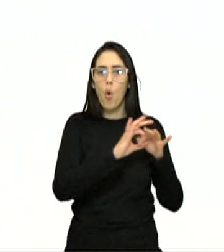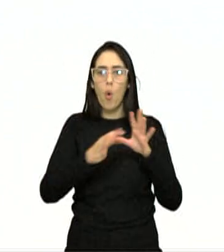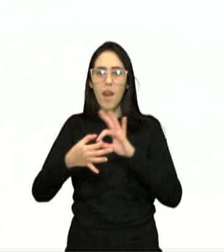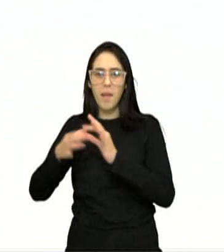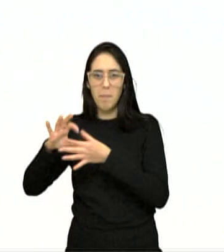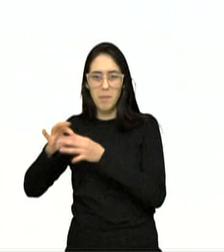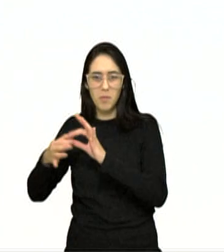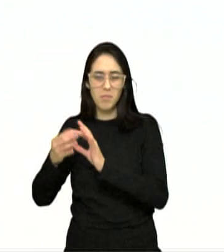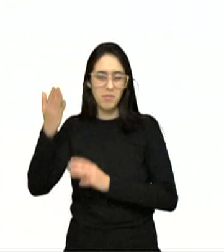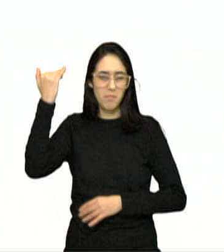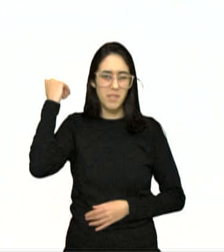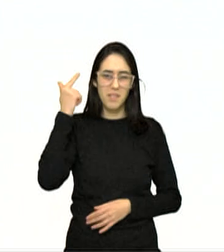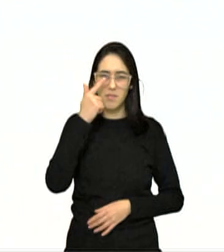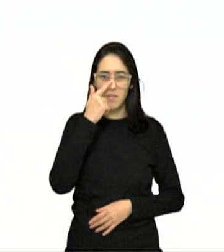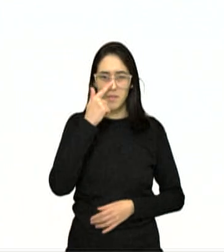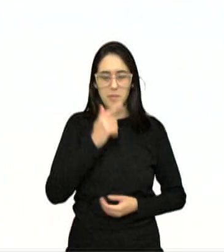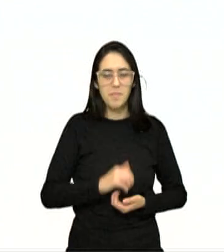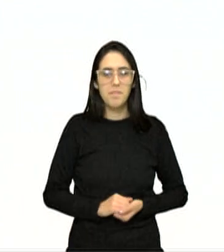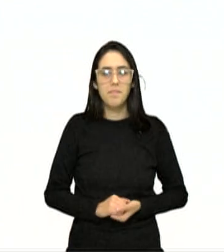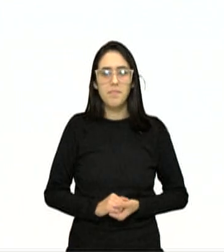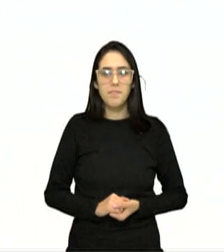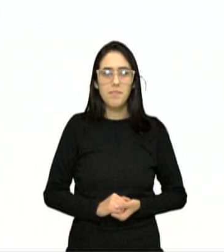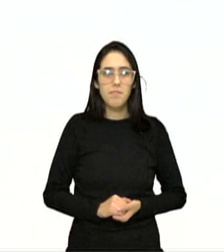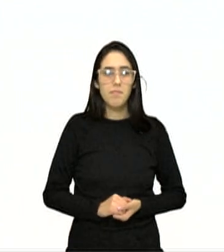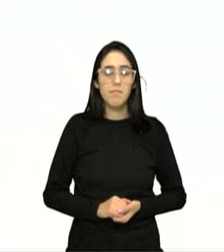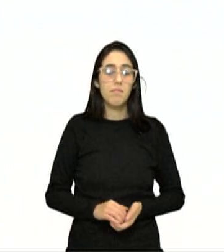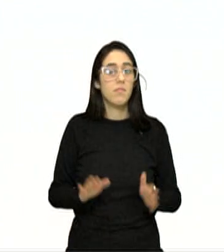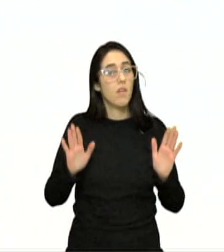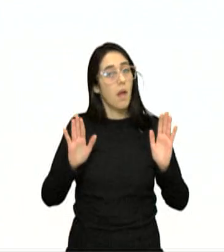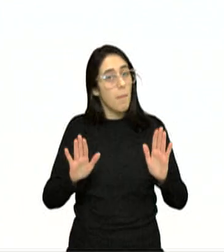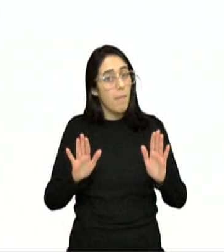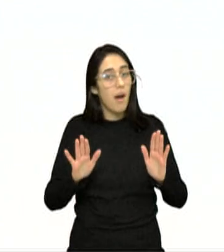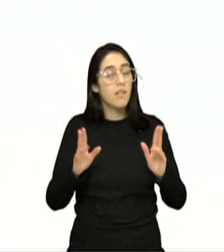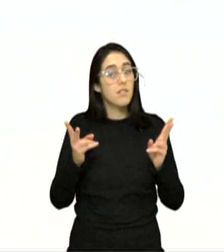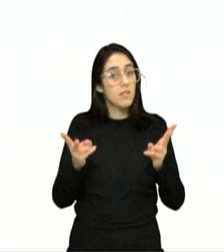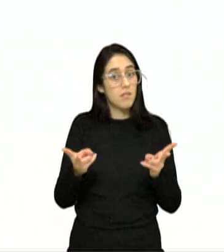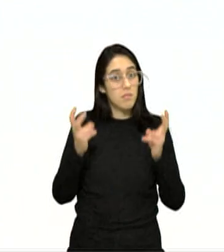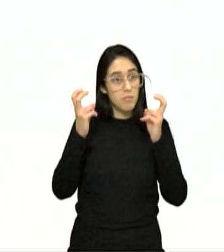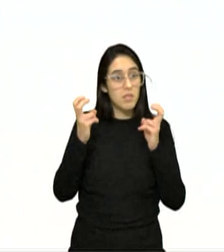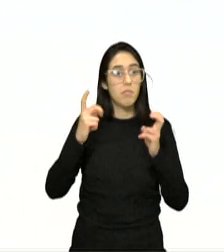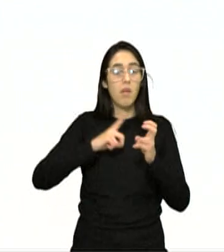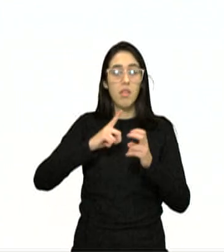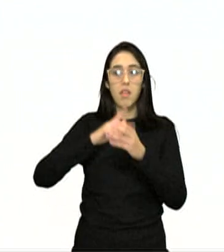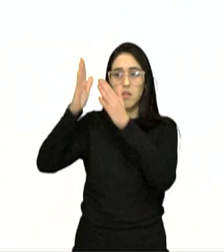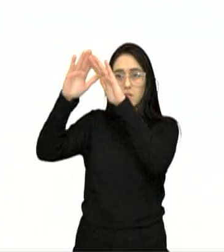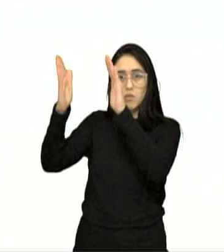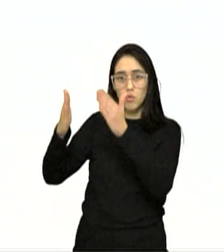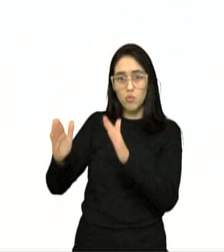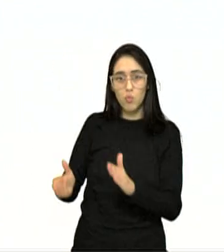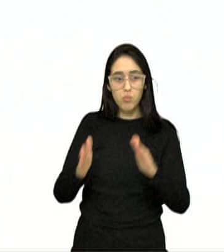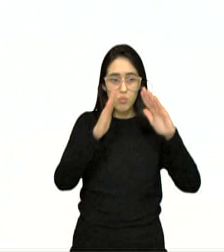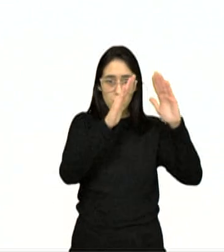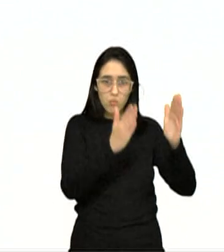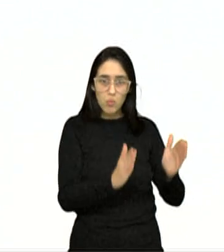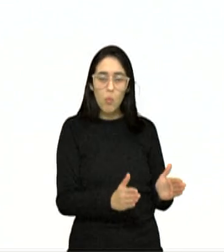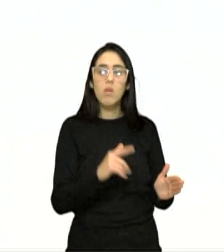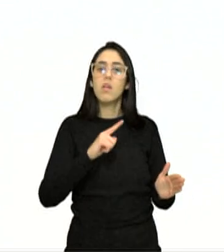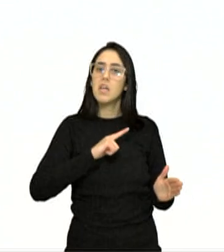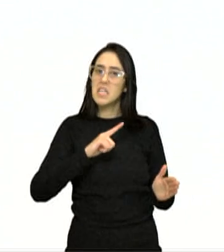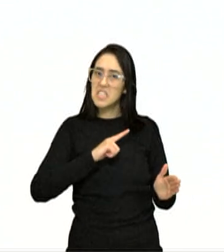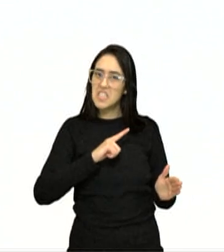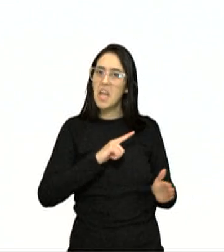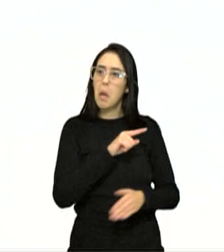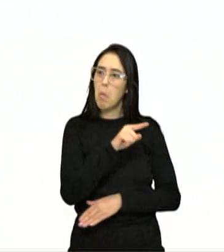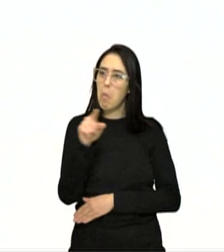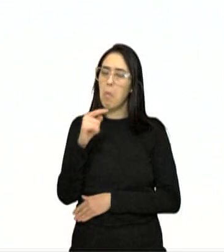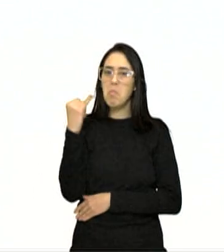Grécia Antiga. No entanto, perceberemos nas esculturas a importância atribuída